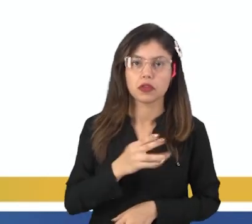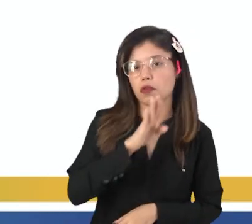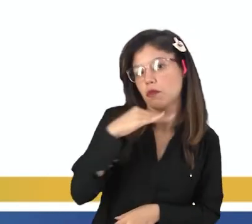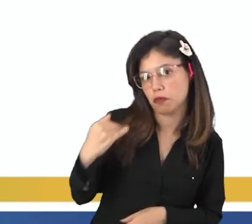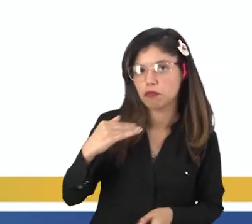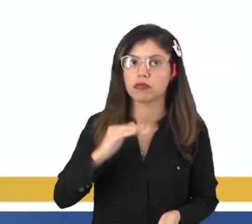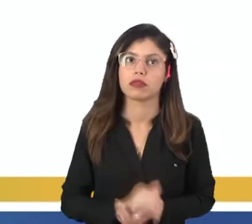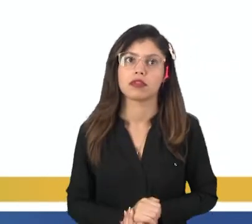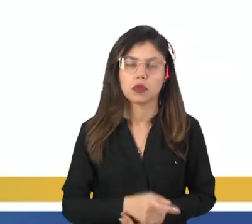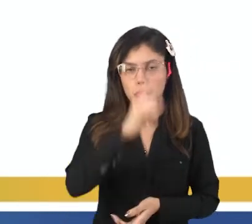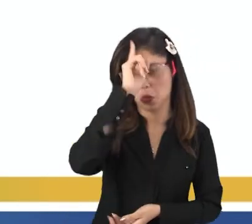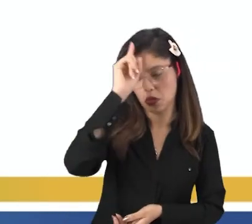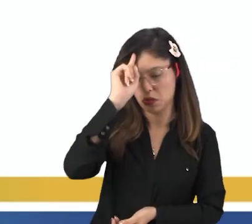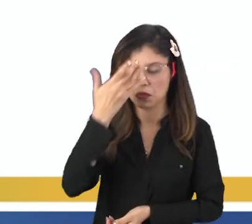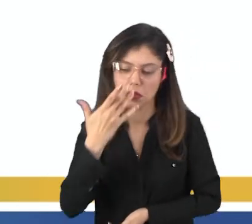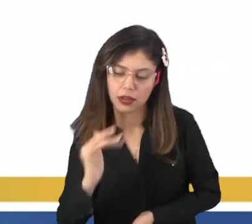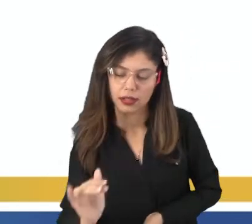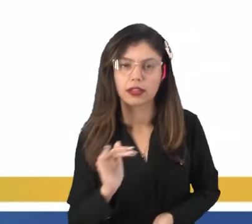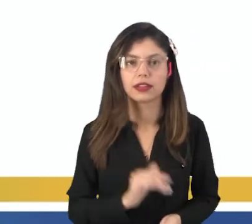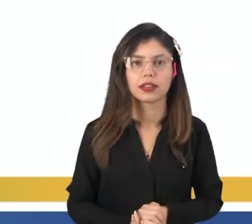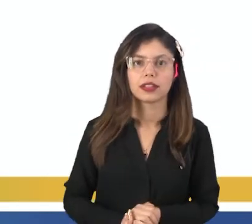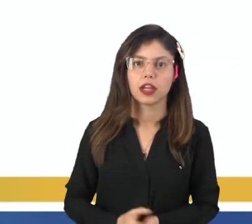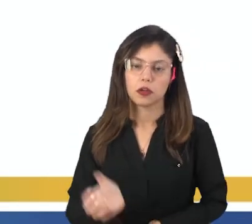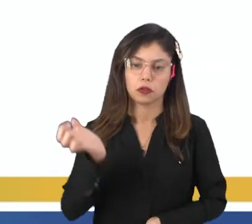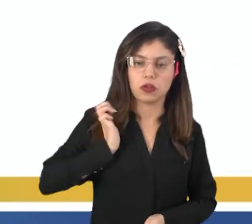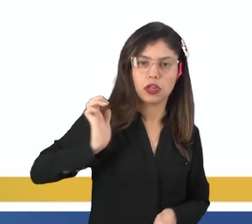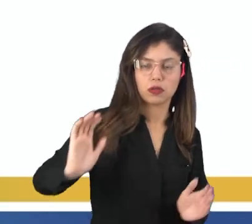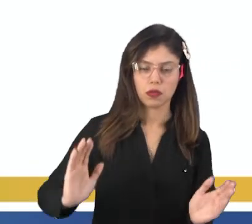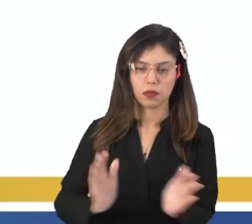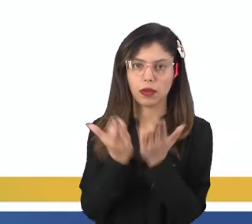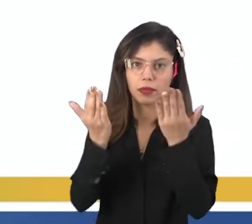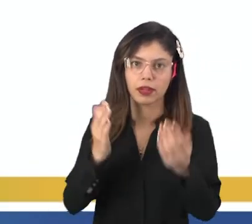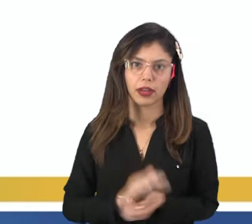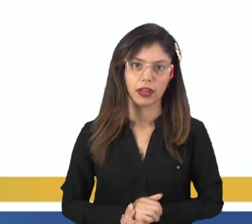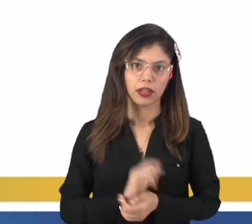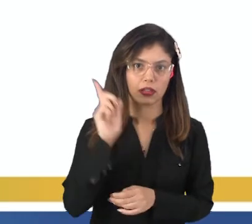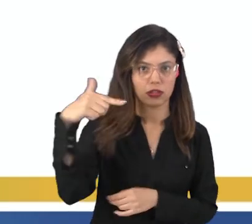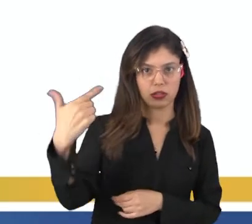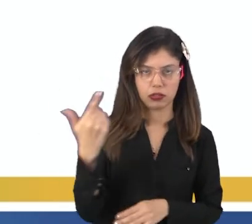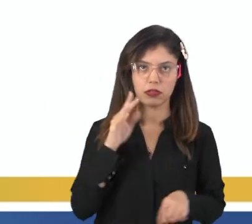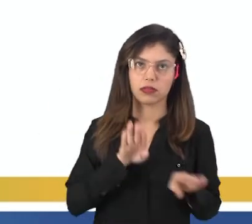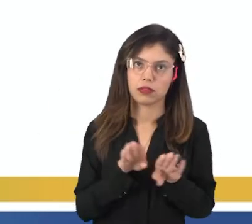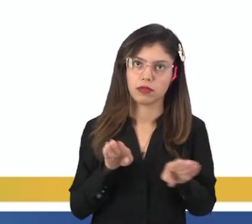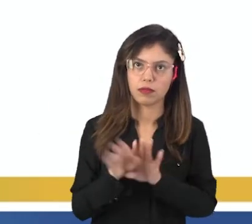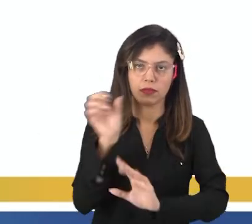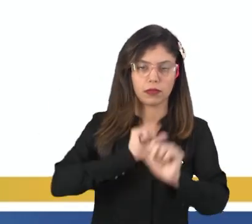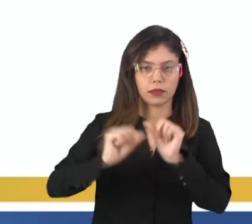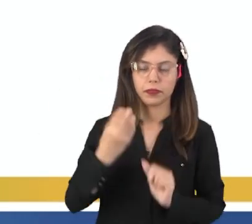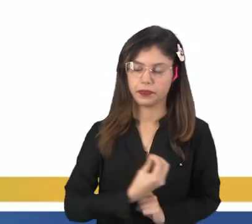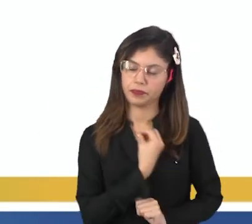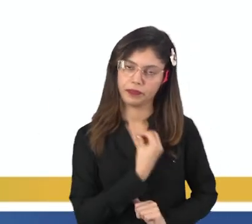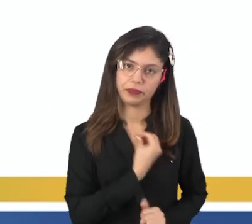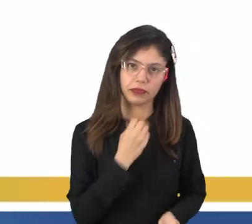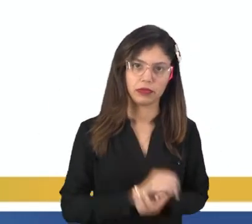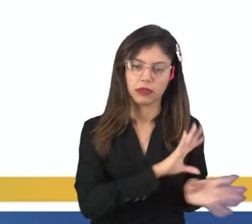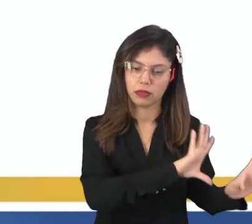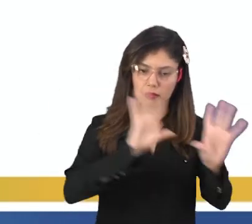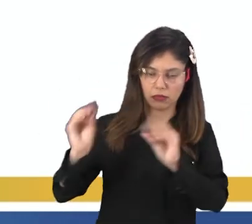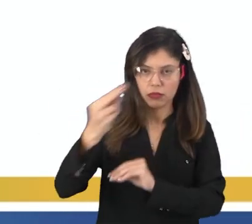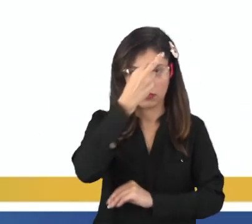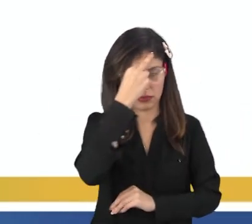com a morte do adulto com a criança do rico com o pobre e de outros Contrastes da Vida